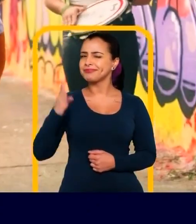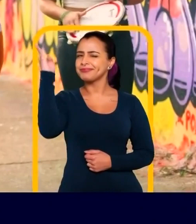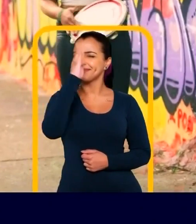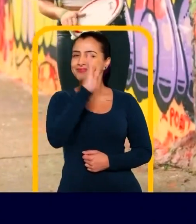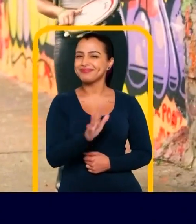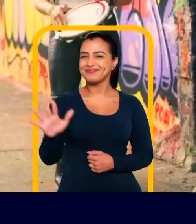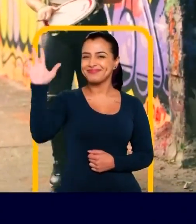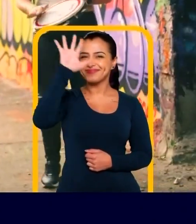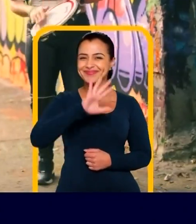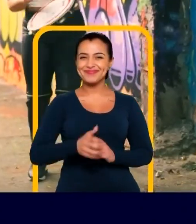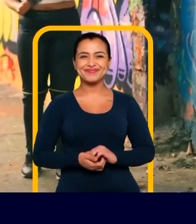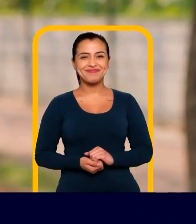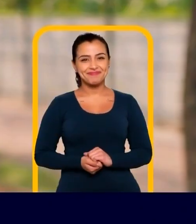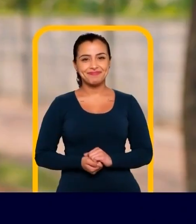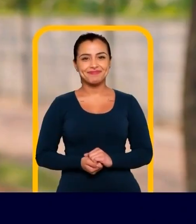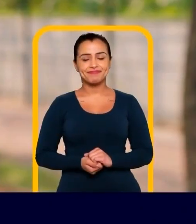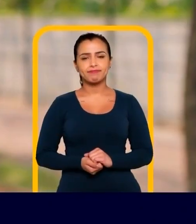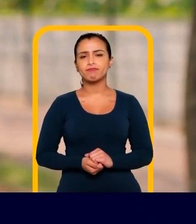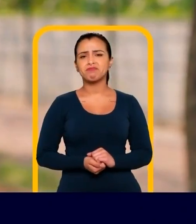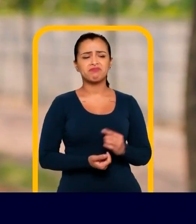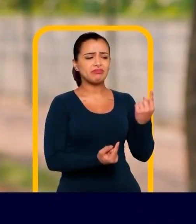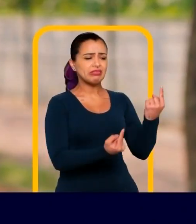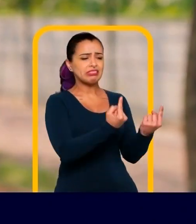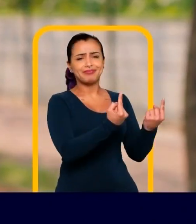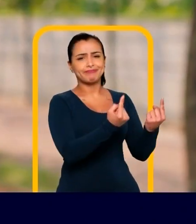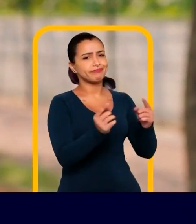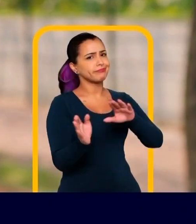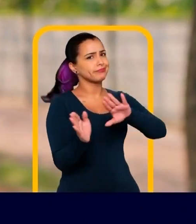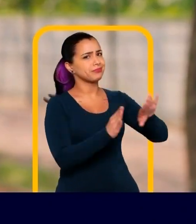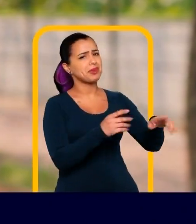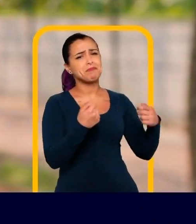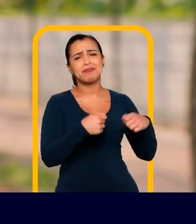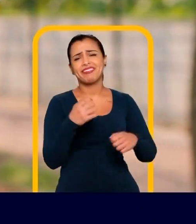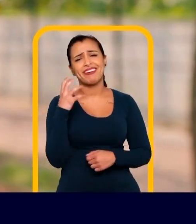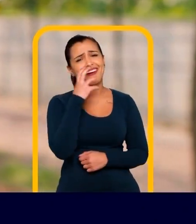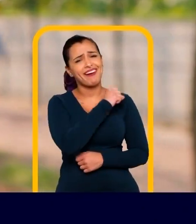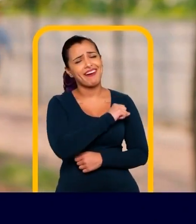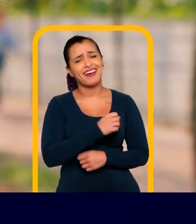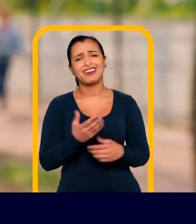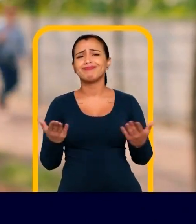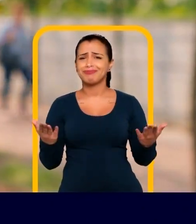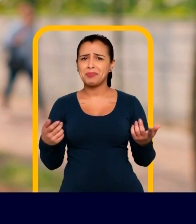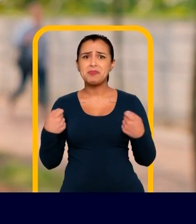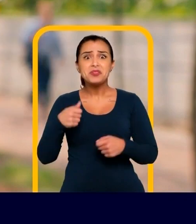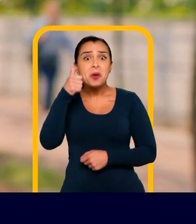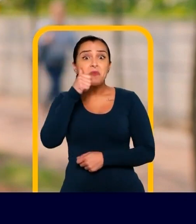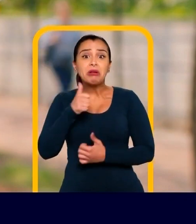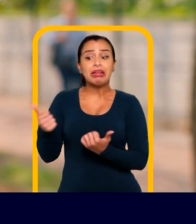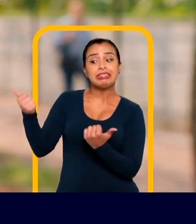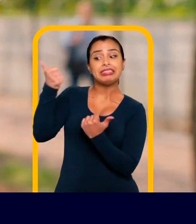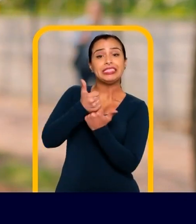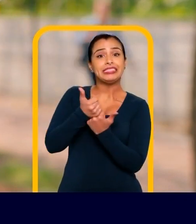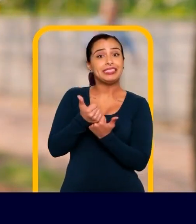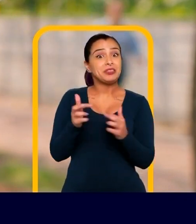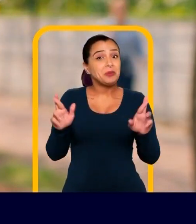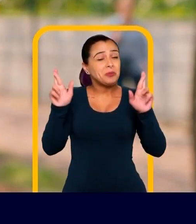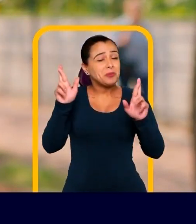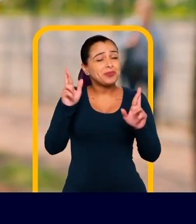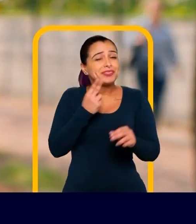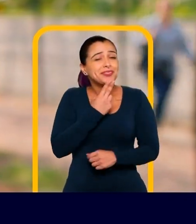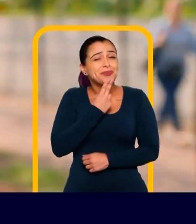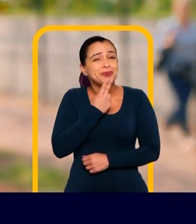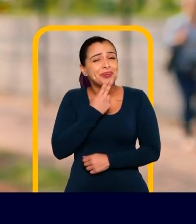do Brasil. Os dois têm que sair logo de cara. Chega, né? Entra uma mulher lá e entra a Simone lá, quem